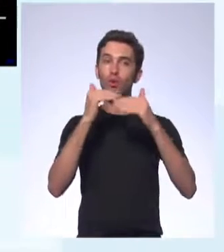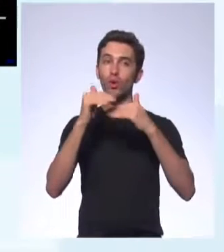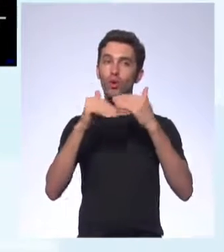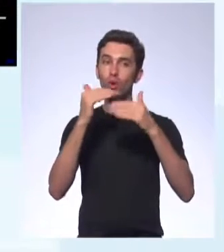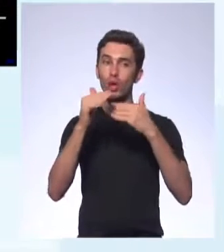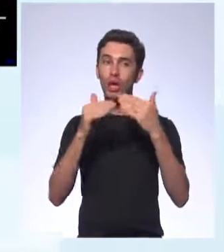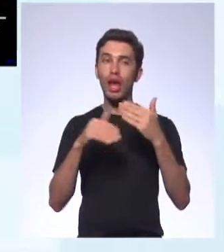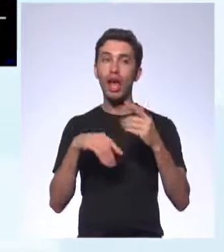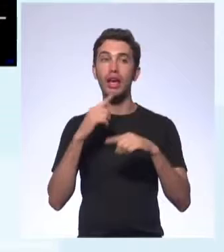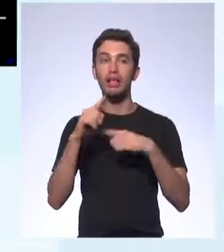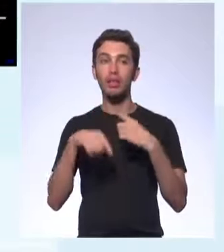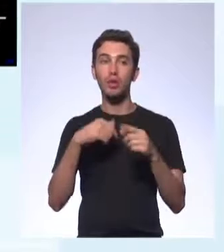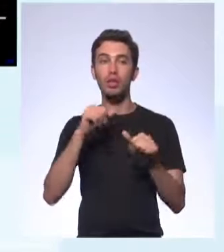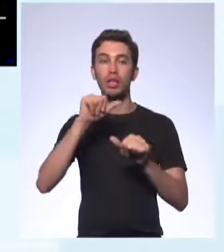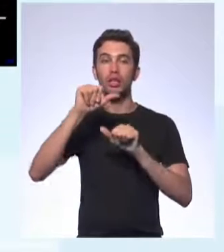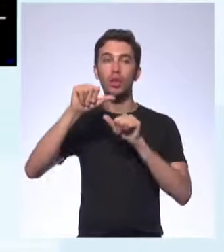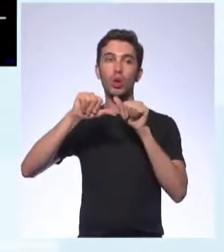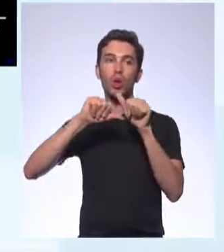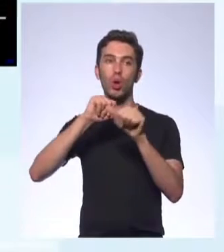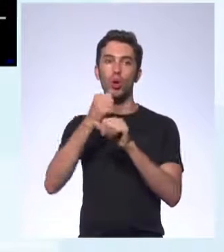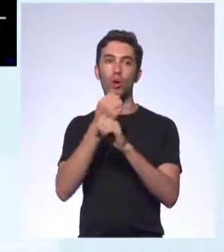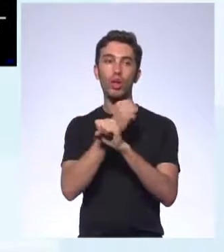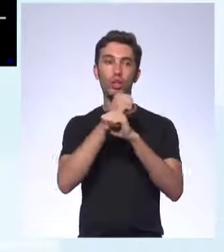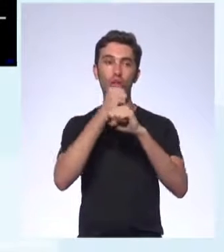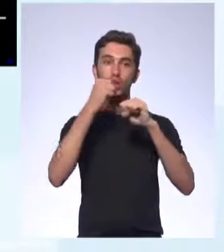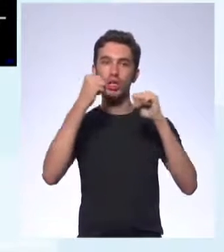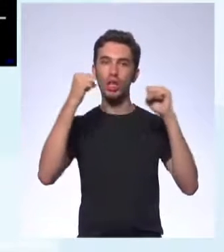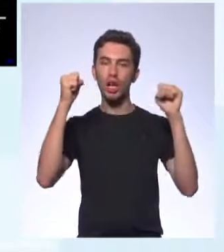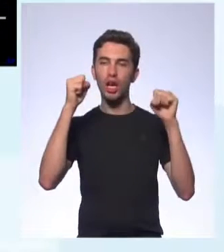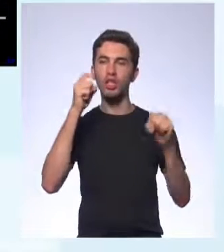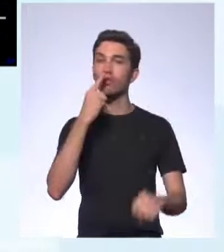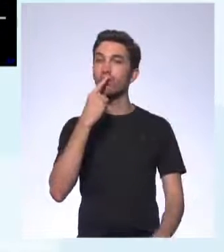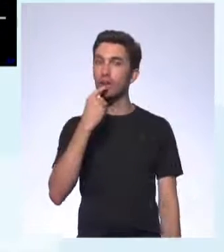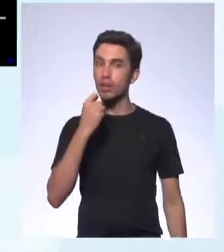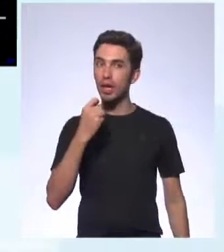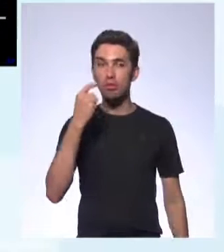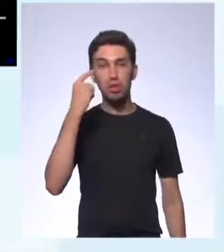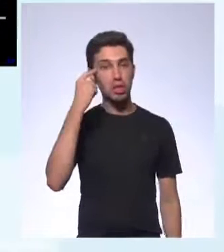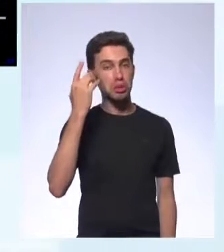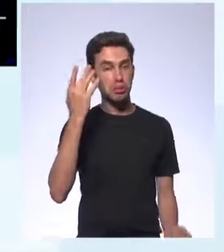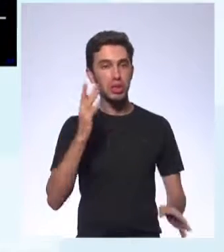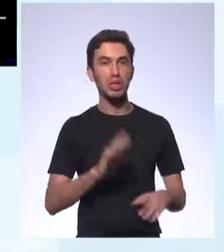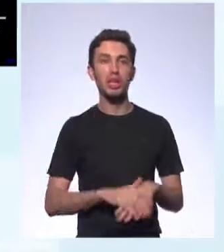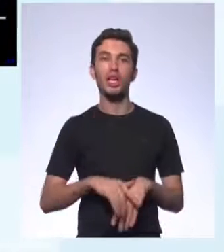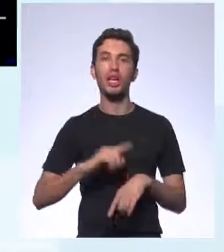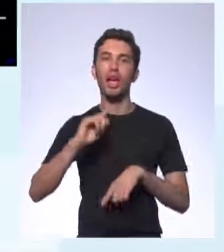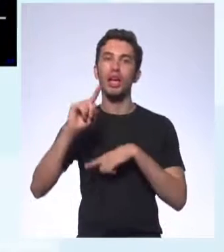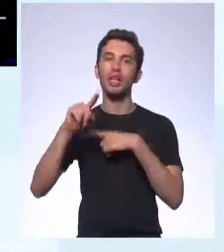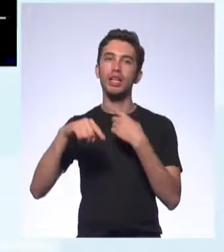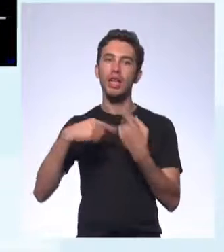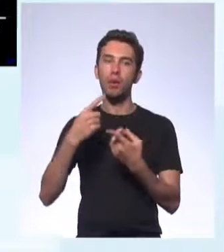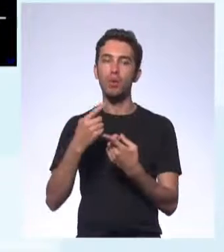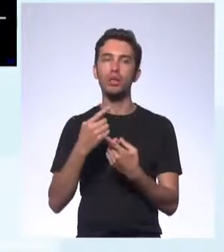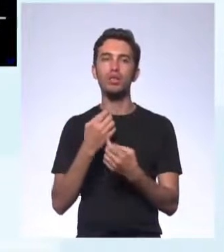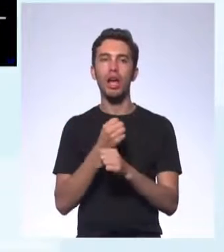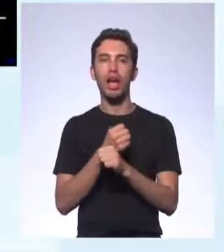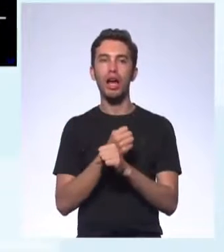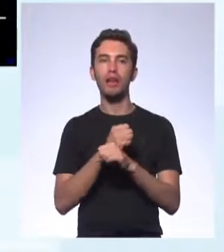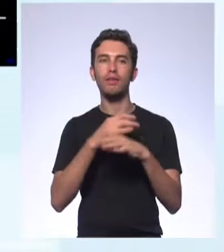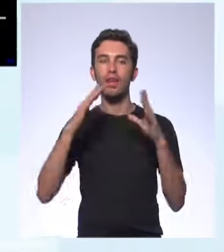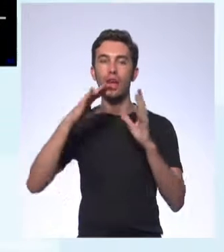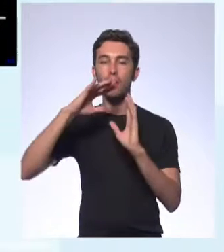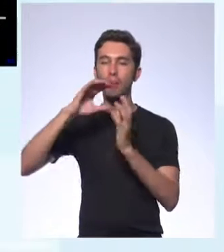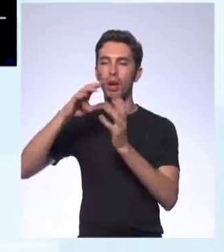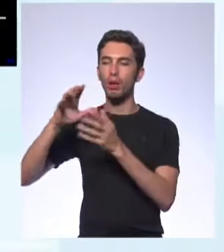se transformar aí, ou ele virar aí uma gigante vermelha, né, o que a gente imagina, e vai dar origem aí talvez a alguns pequenos